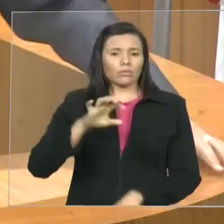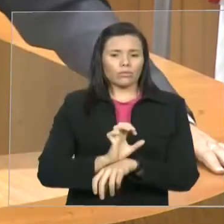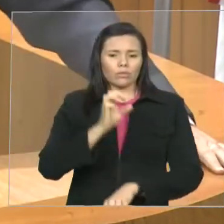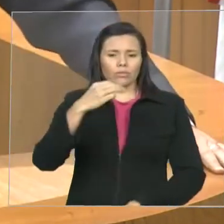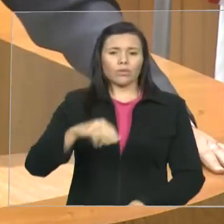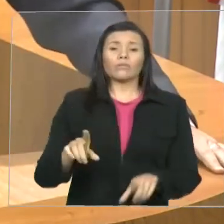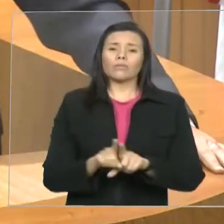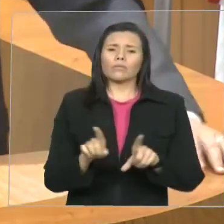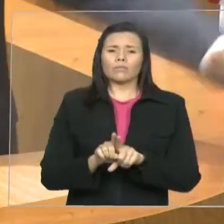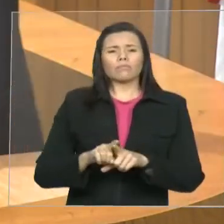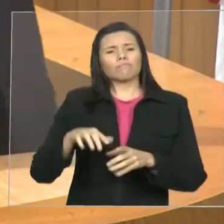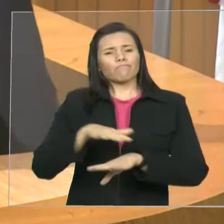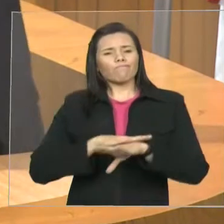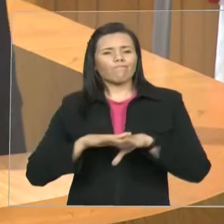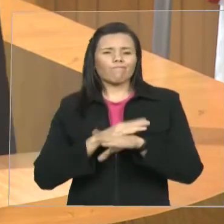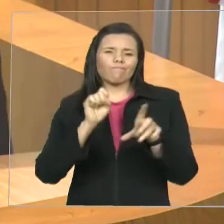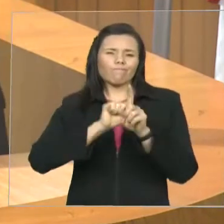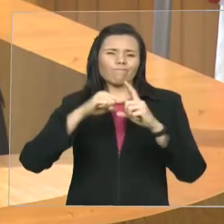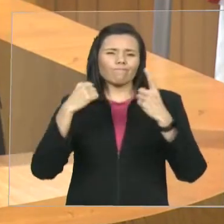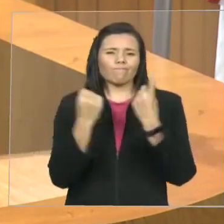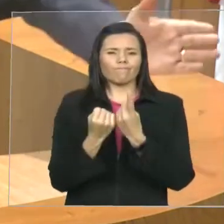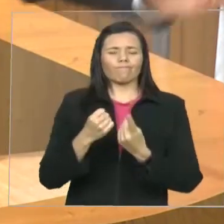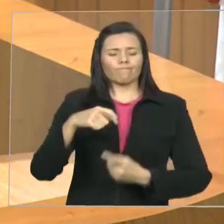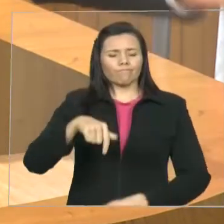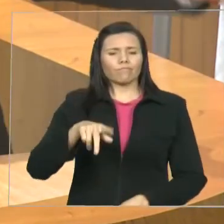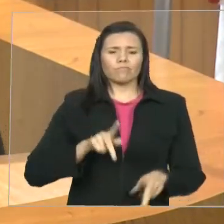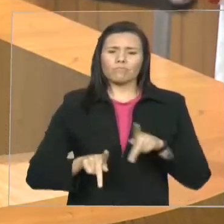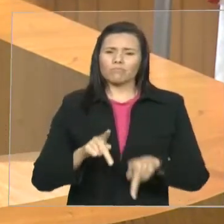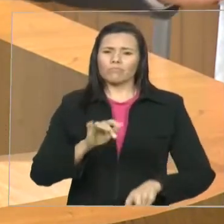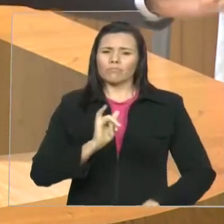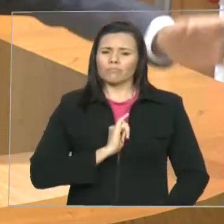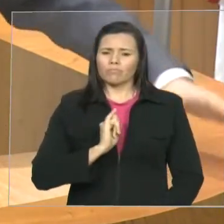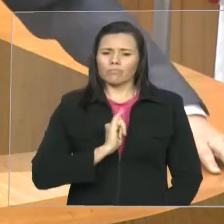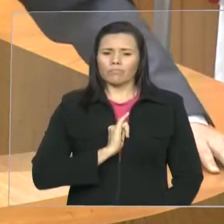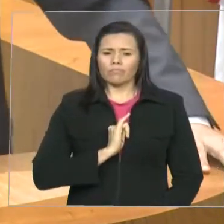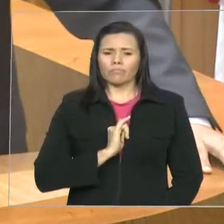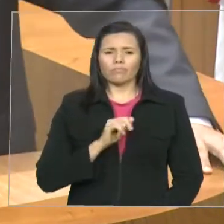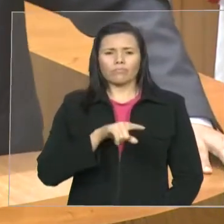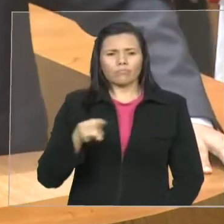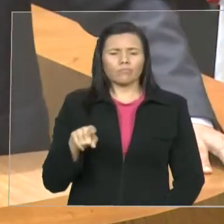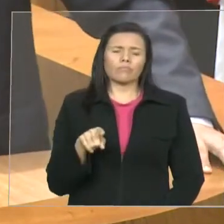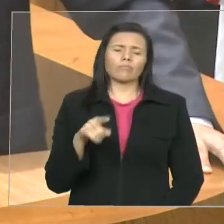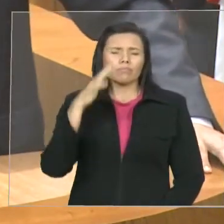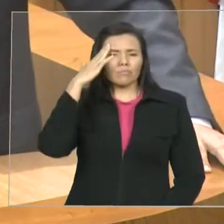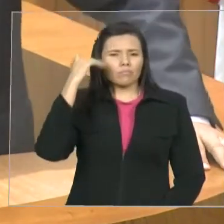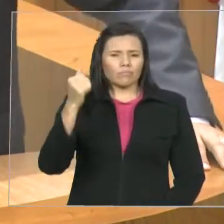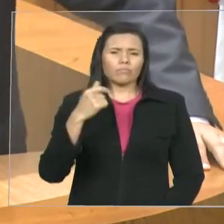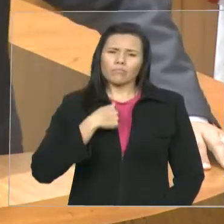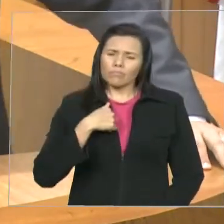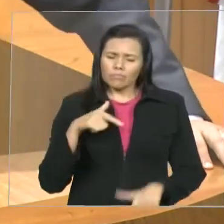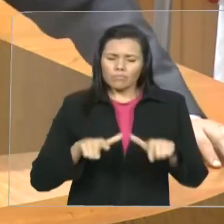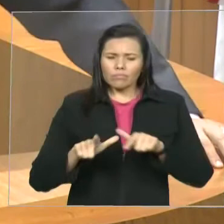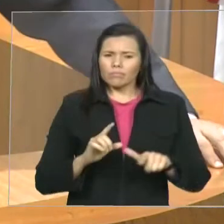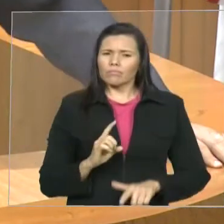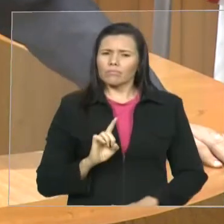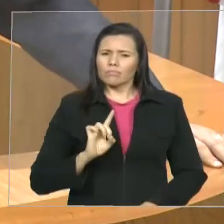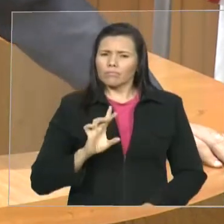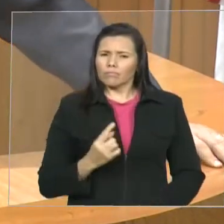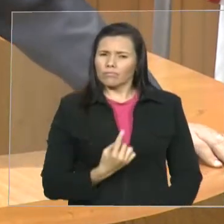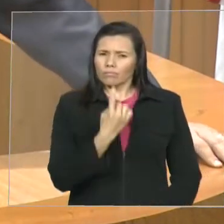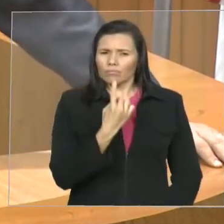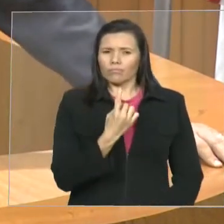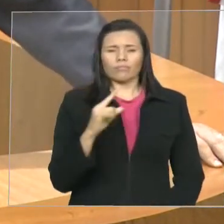de Imperatriz, de uma maneira muito ampla, porque ninguém realiza um sonho desse sozinho. É preciso